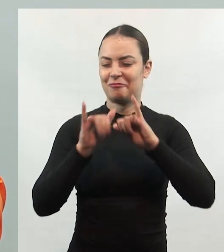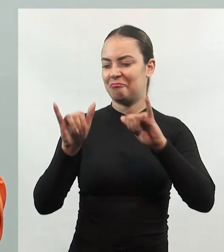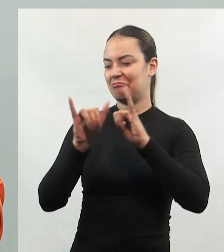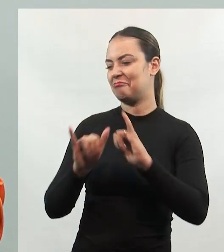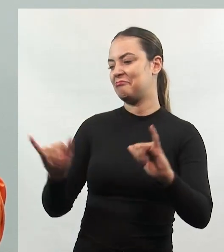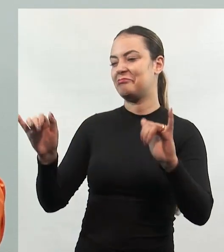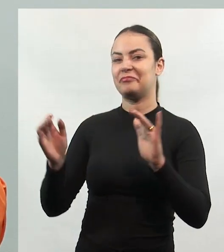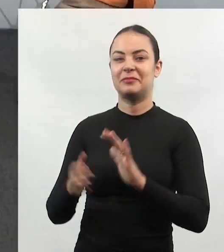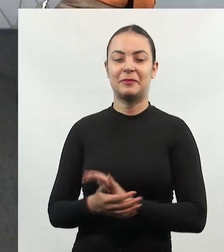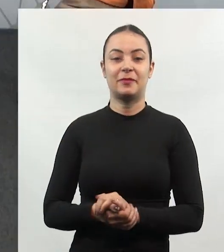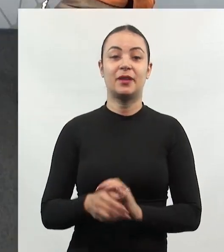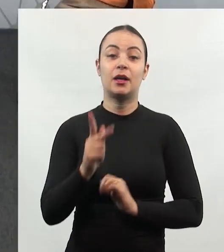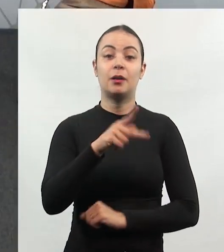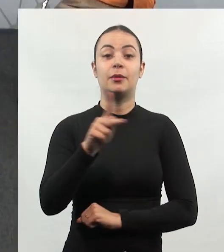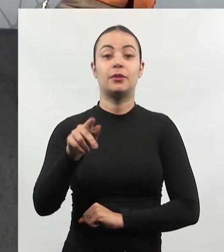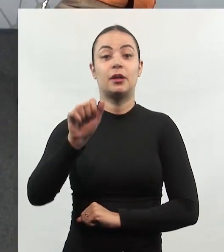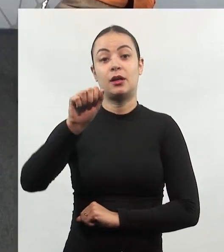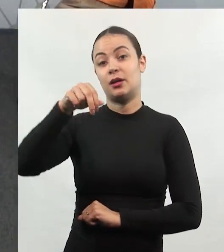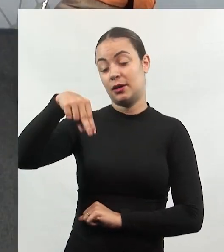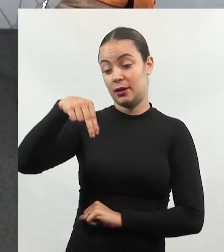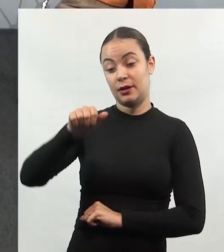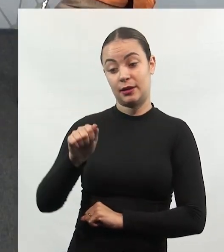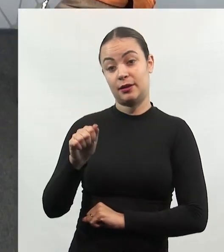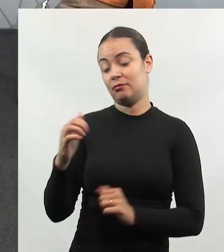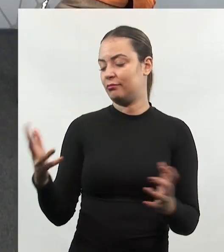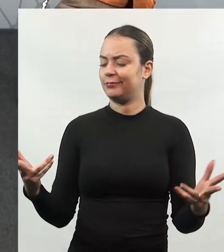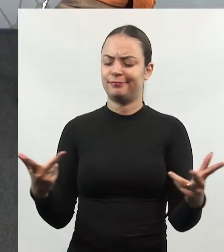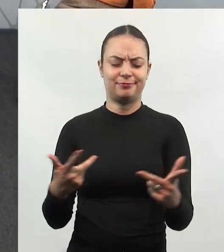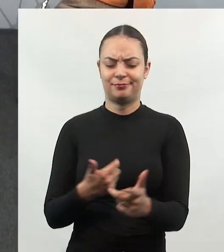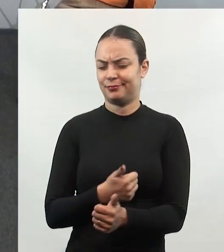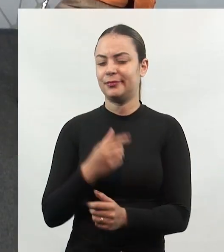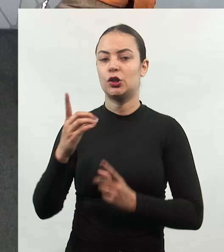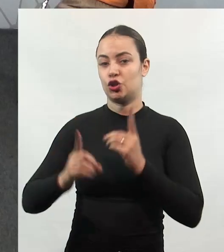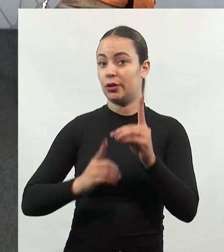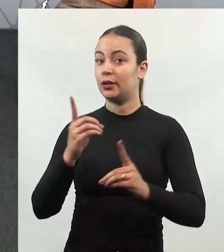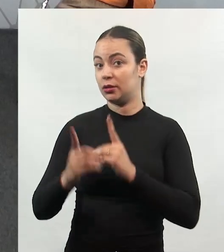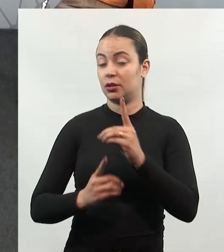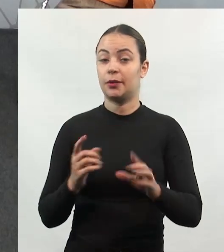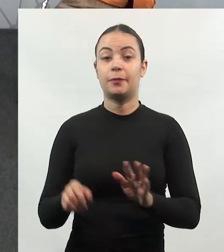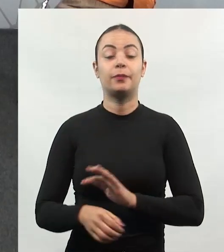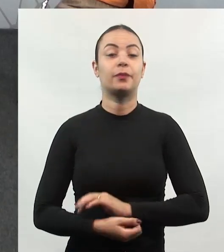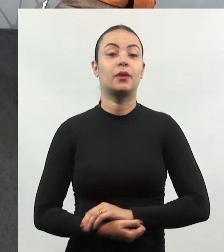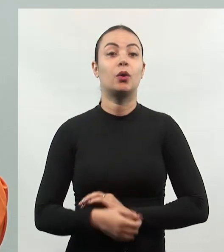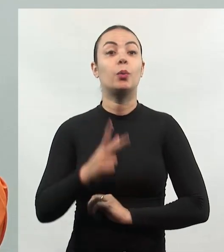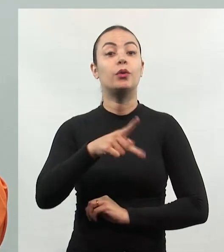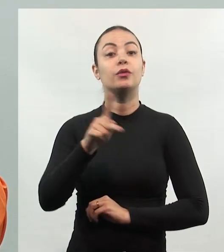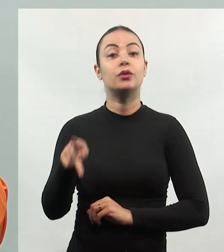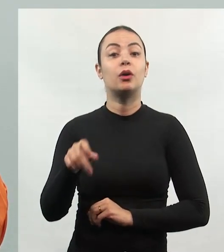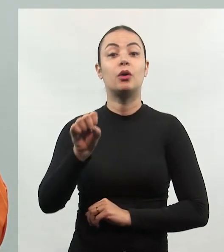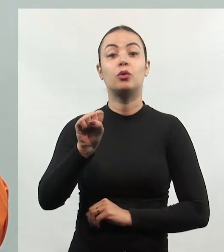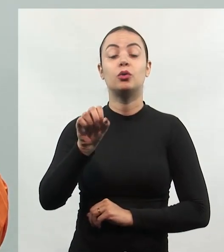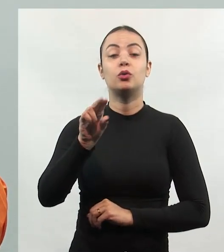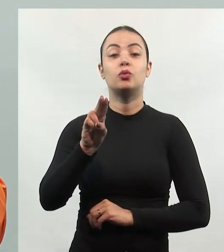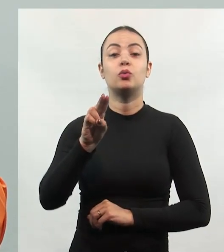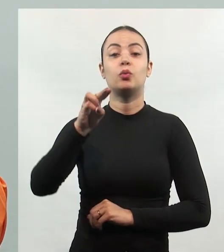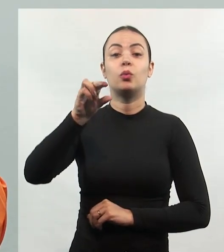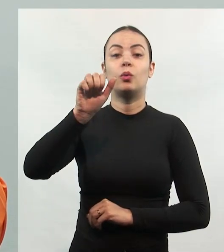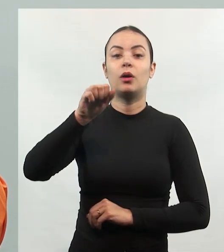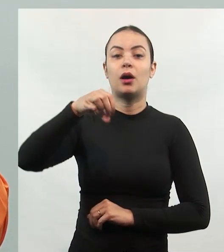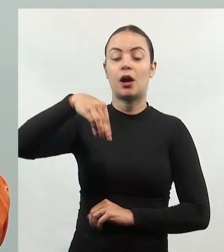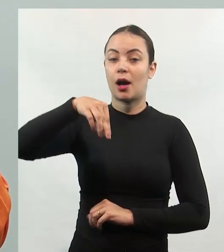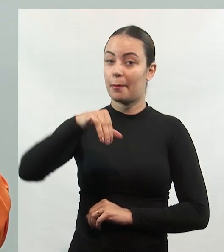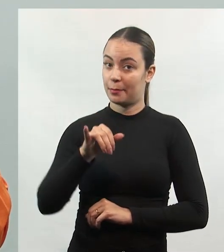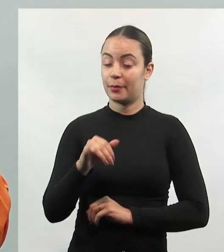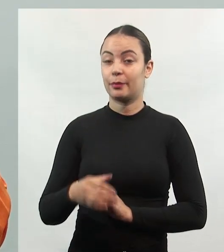até hoje eu Educação lembro do Estado. livro que ele passou para a gente fazer um trabalho, O Mito do Herói Nacional. O Mito do Herói